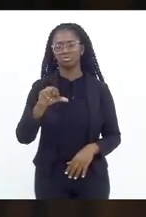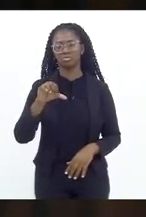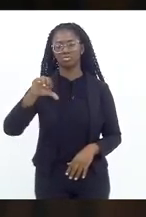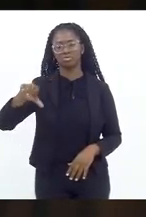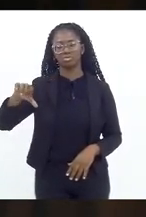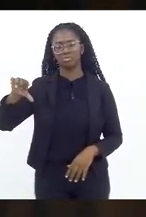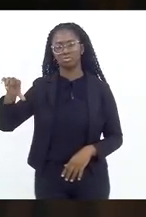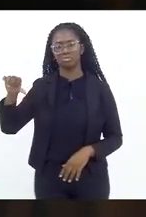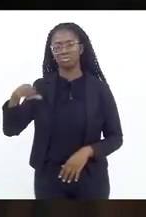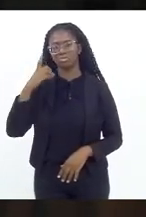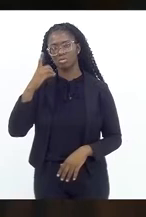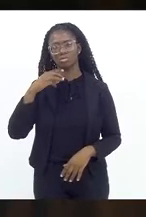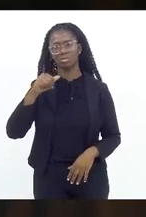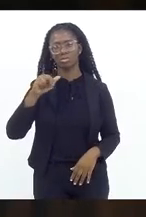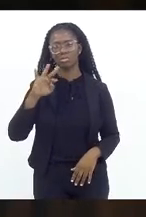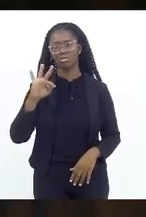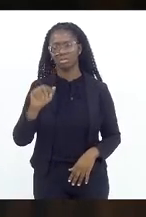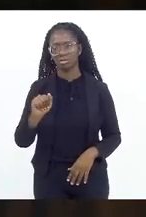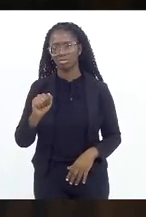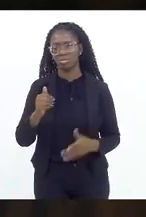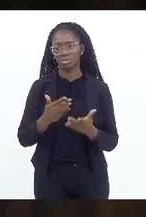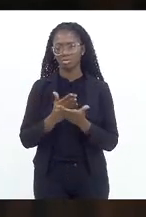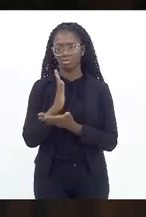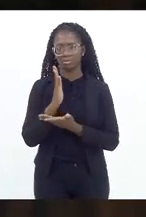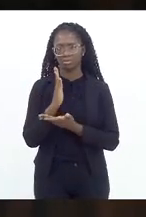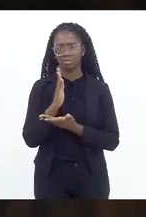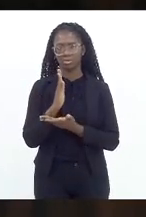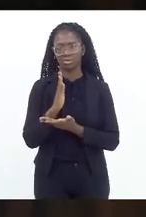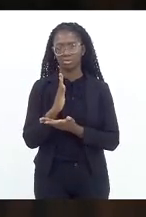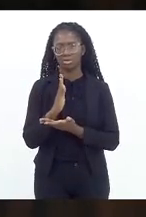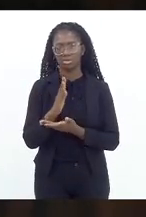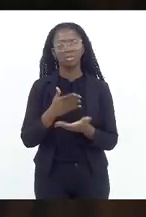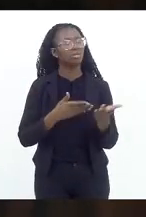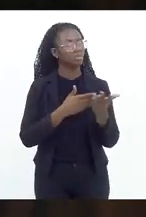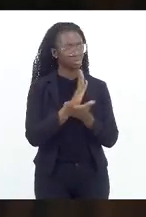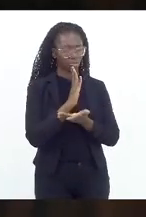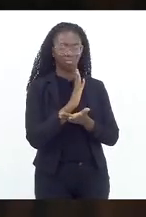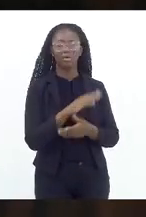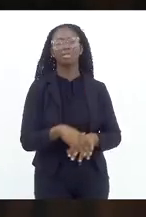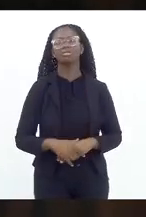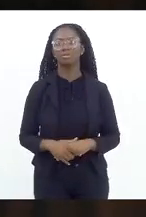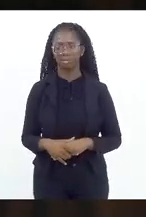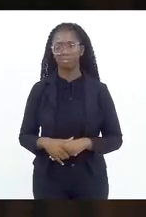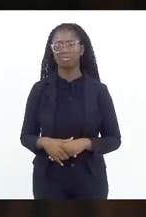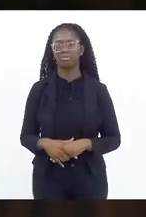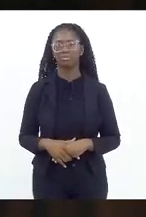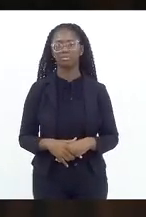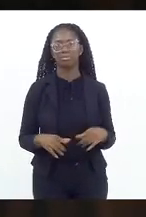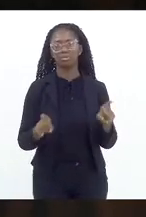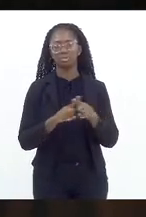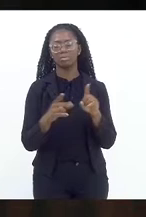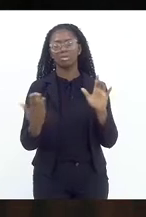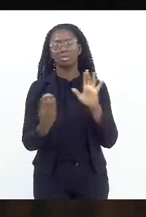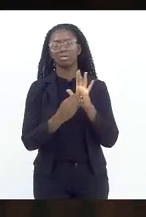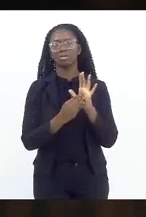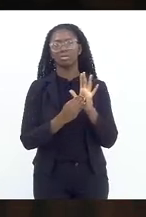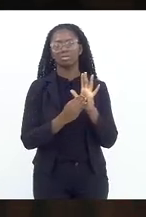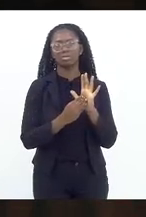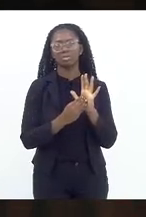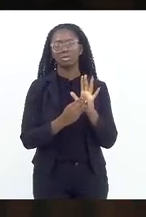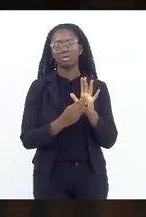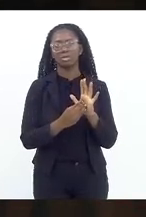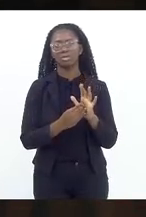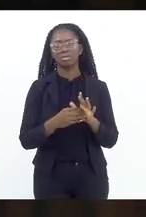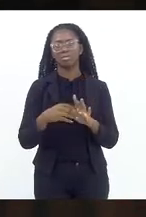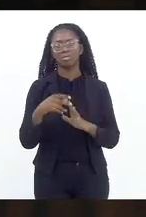299/2016 da deputada Mata Rocha. Os senhores que aprovam permaneçam como estão. Aprovado. Há sobre a mesa requerimento de inclusão na ordem do dia